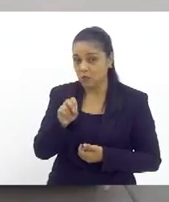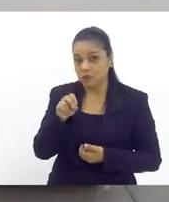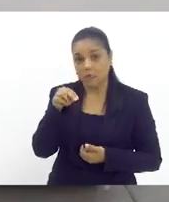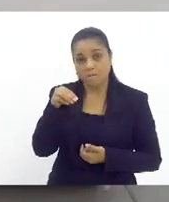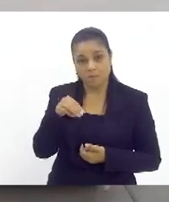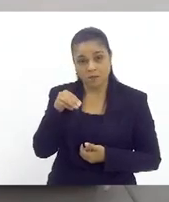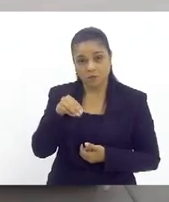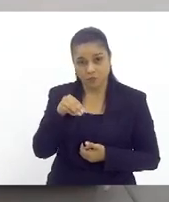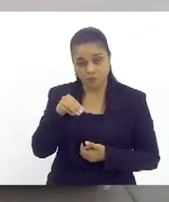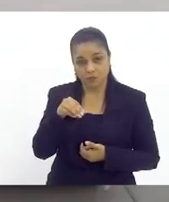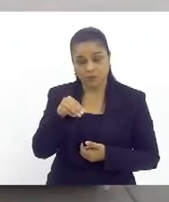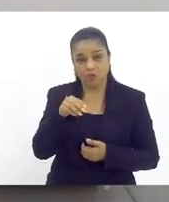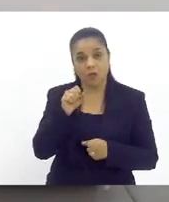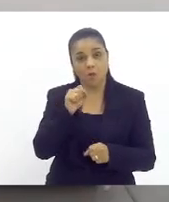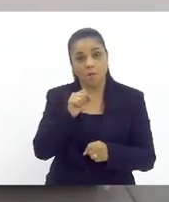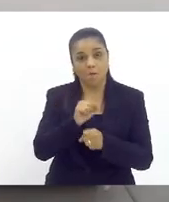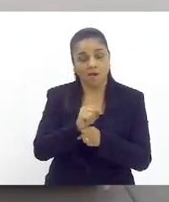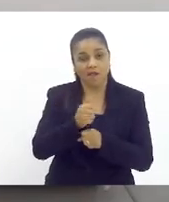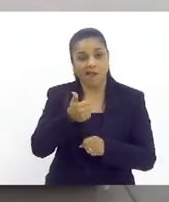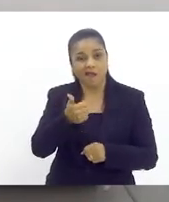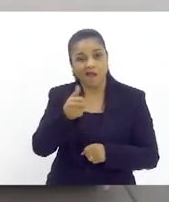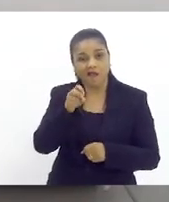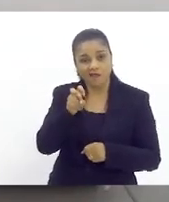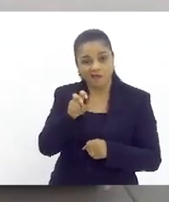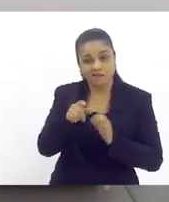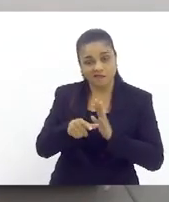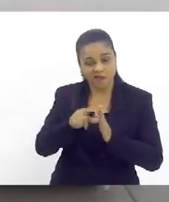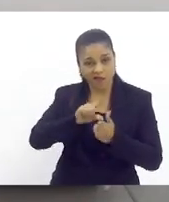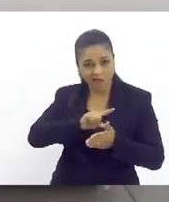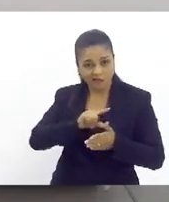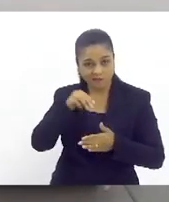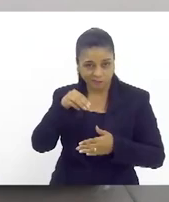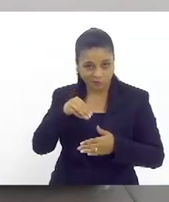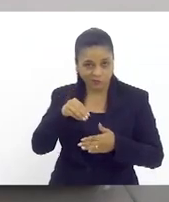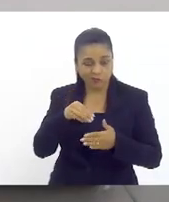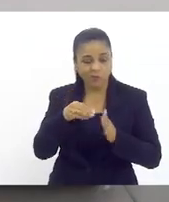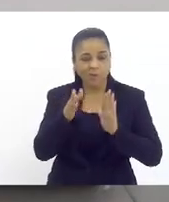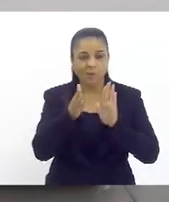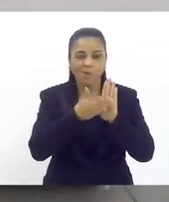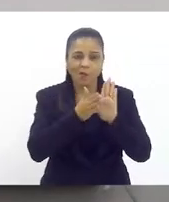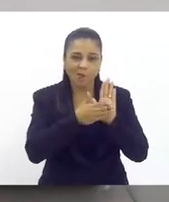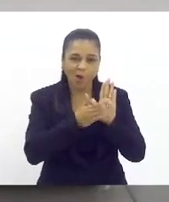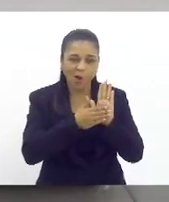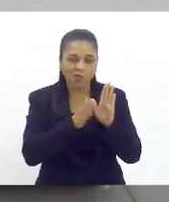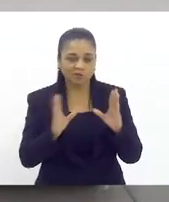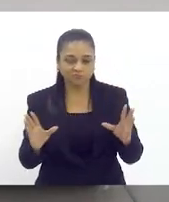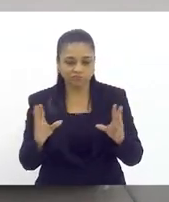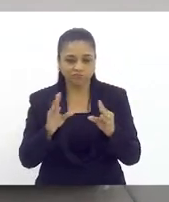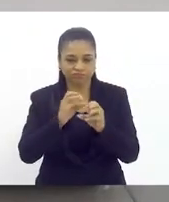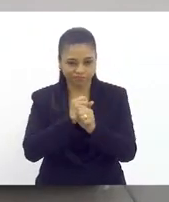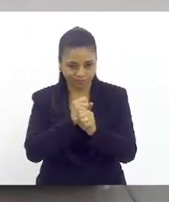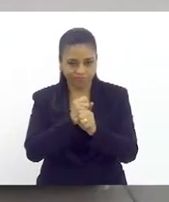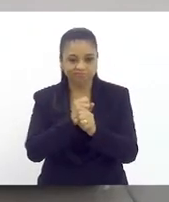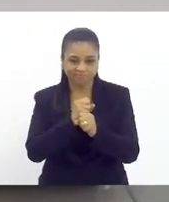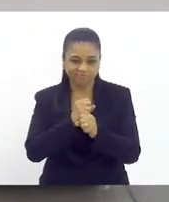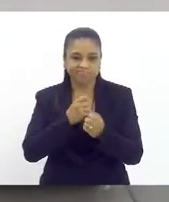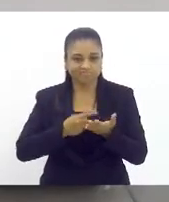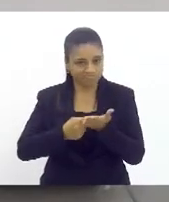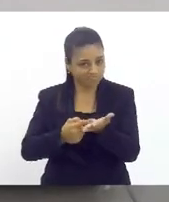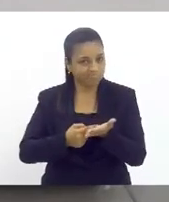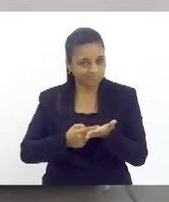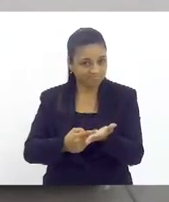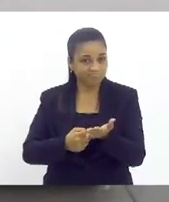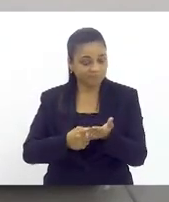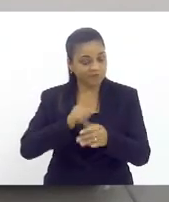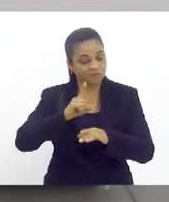parar 15 minutos antes para o sistematizar as propostas e os compromissos aqui assumidos então a gente tem que encurtar